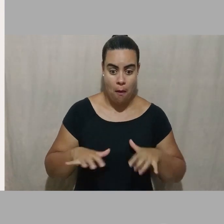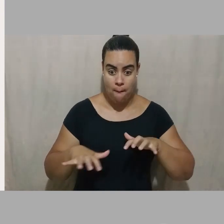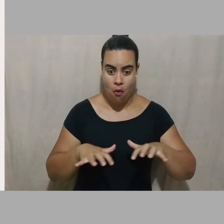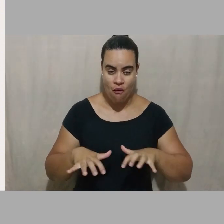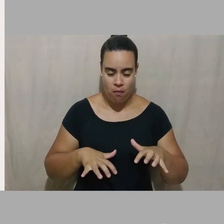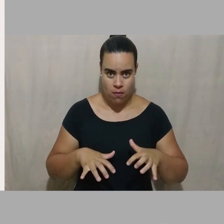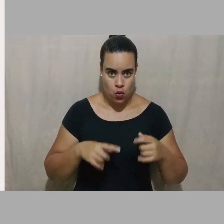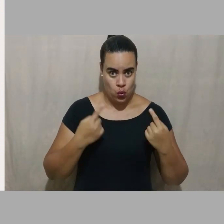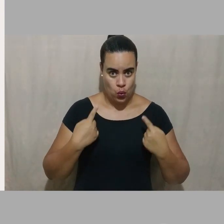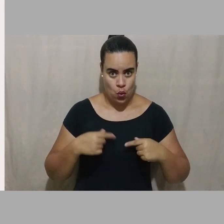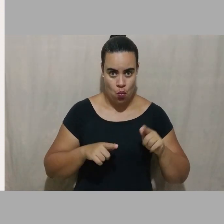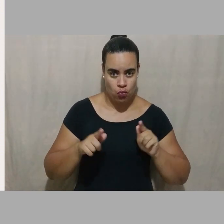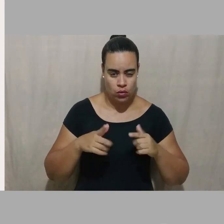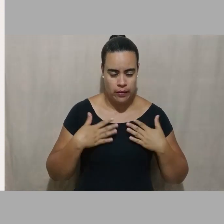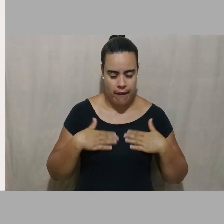delicados.